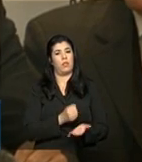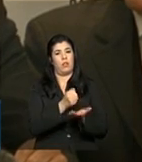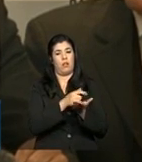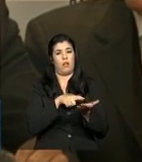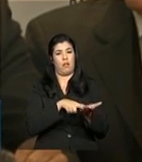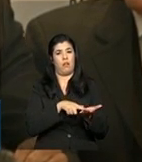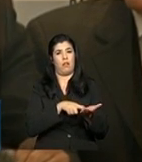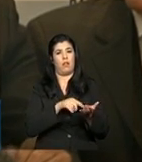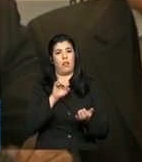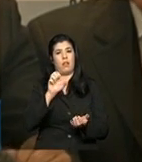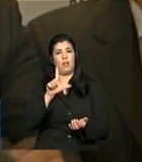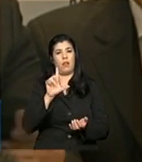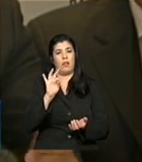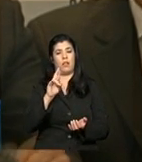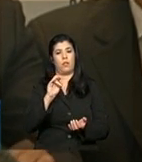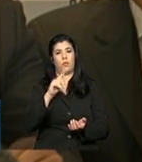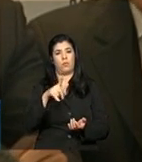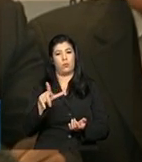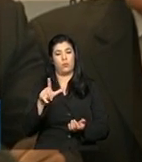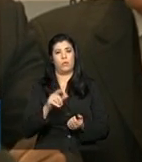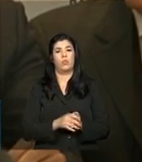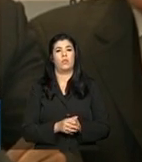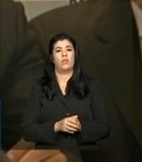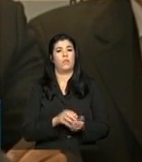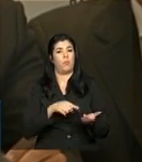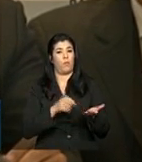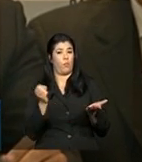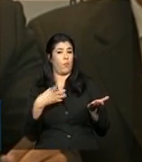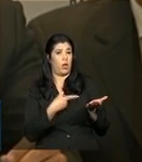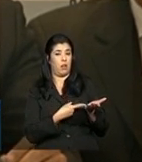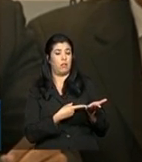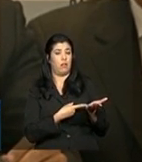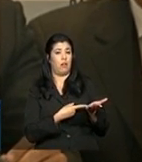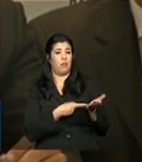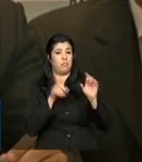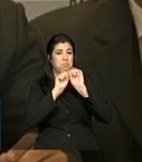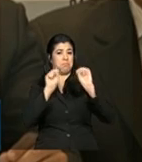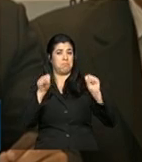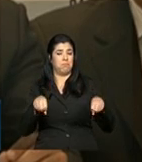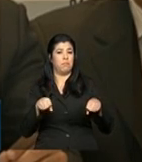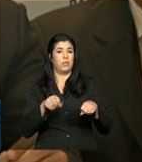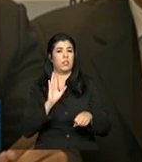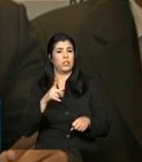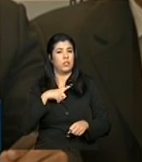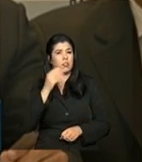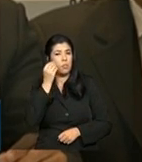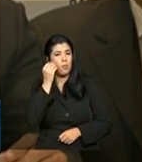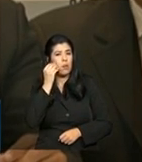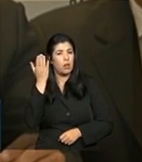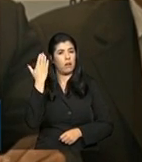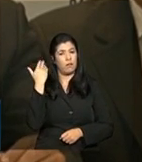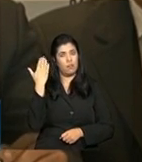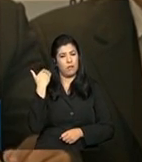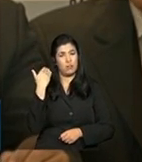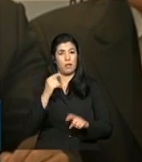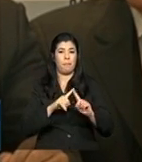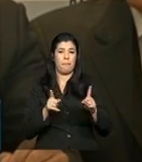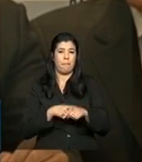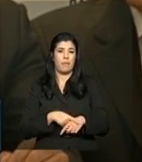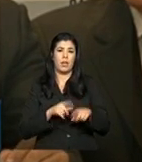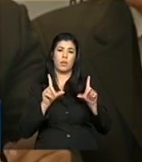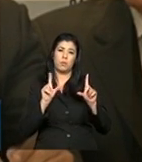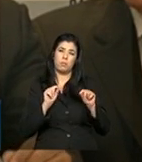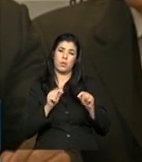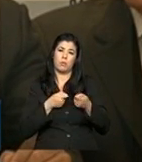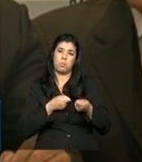a Eletrosul. Então essa foi uma novidade na nossa sistemática. A gente já tinha testado algo assim, mas com menor